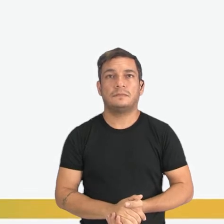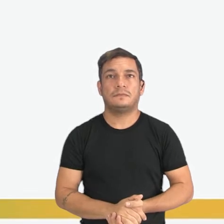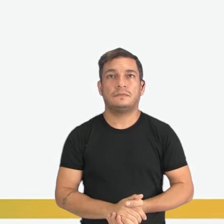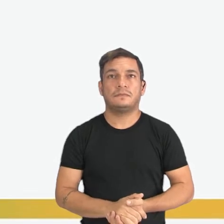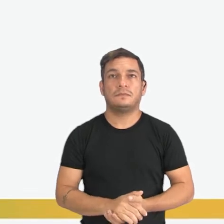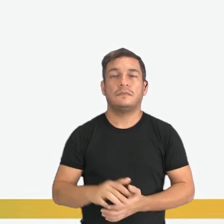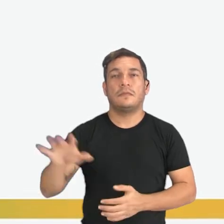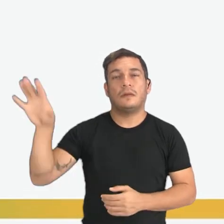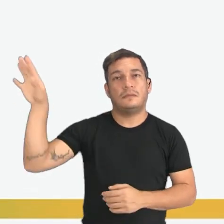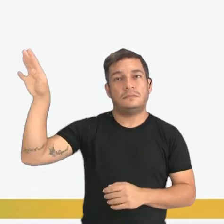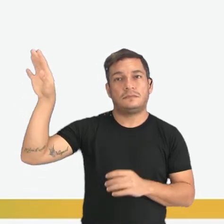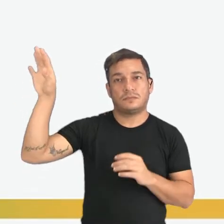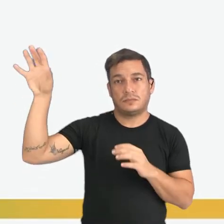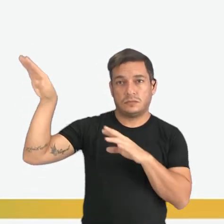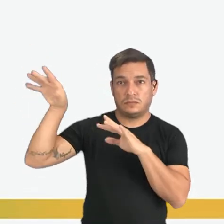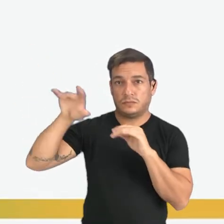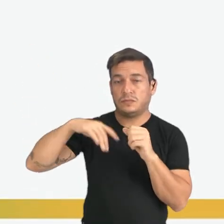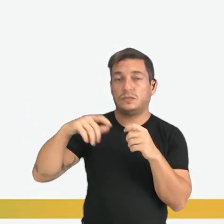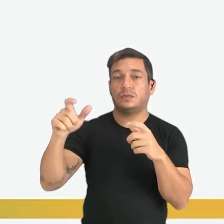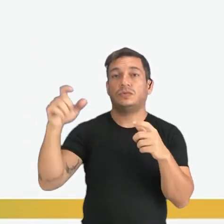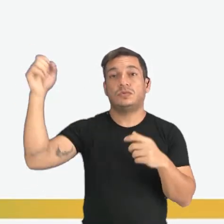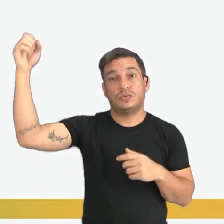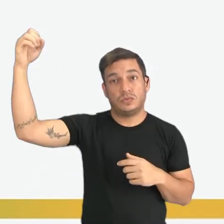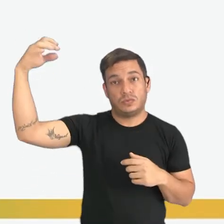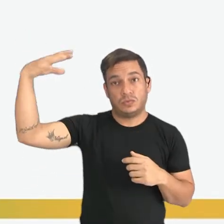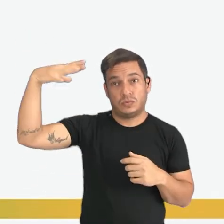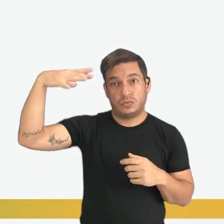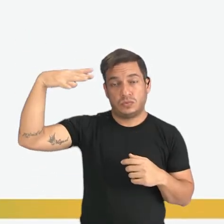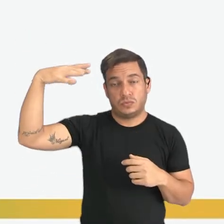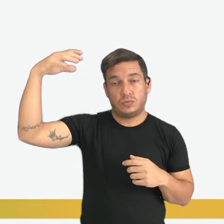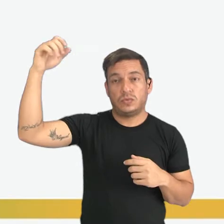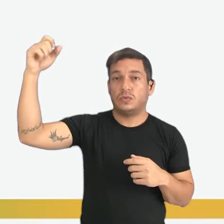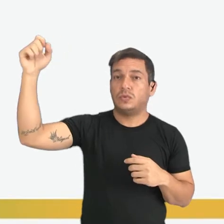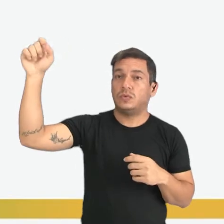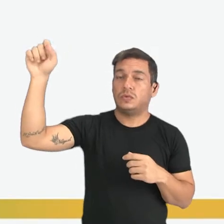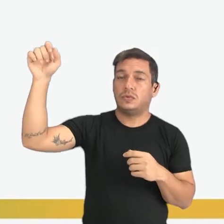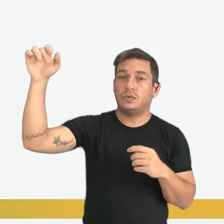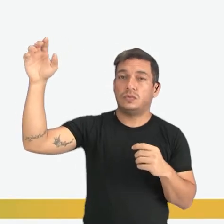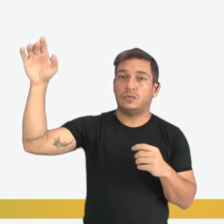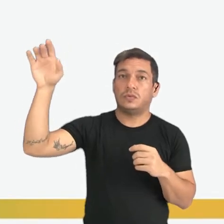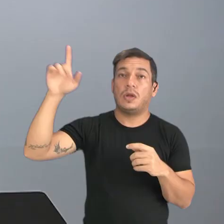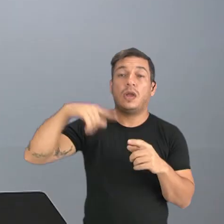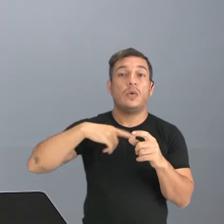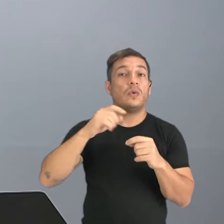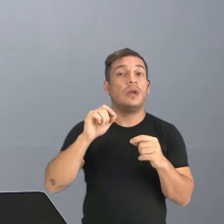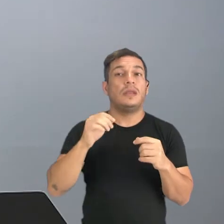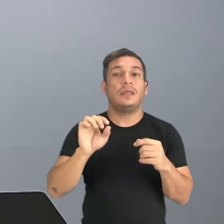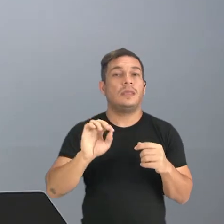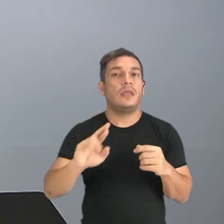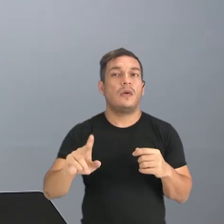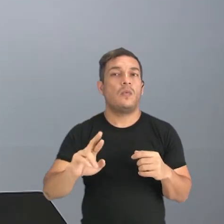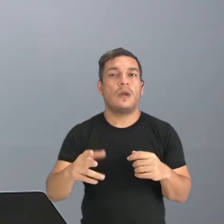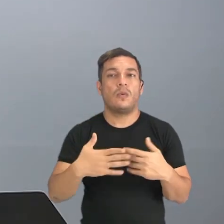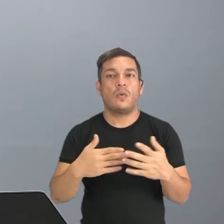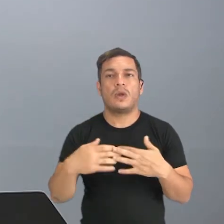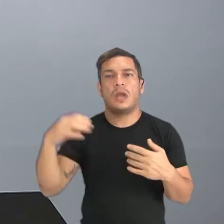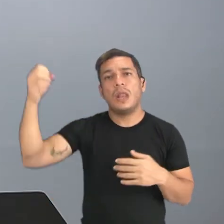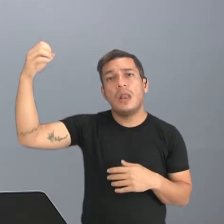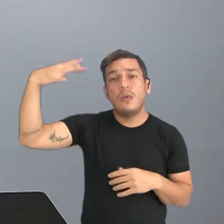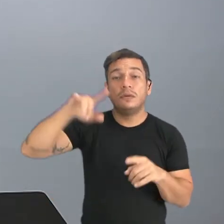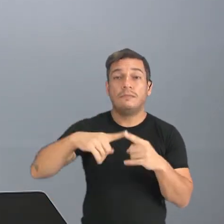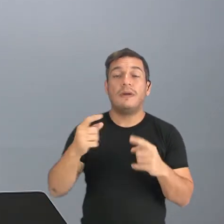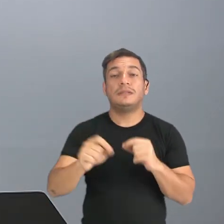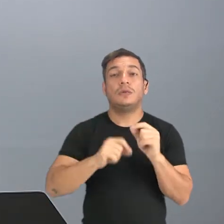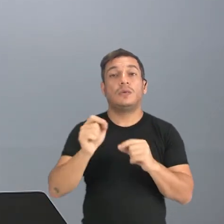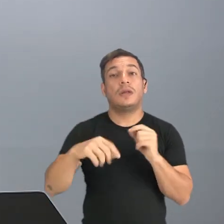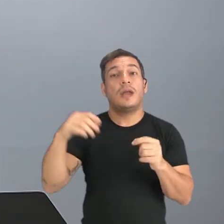Reflexão de luz solar em objetos. Então, que fique bem claro que não é a reflexão de qualquer luz, mas a